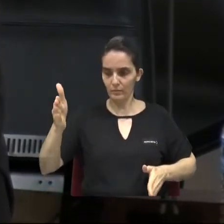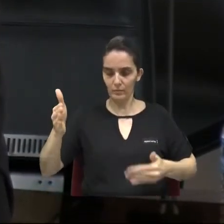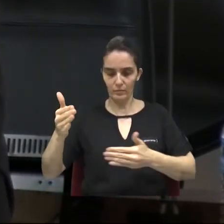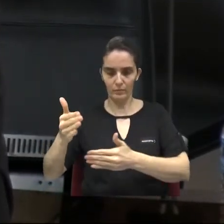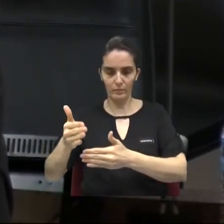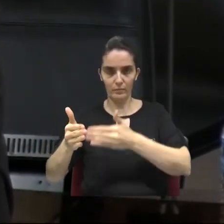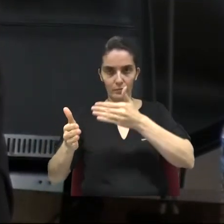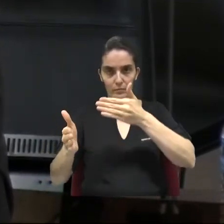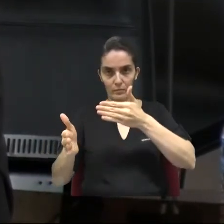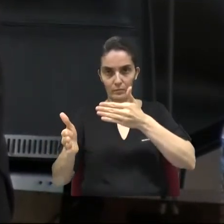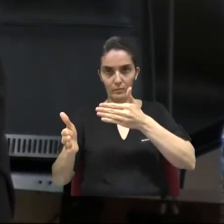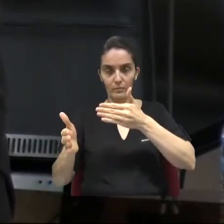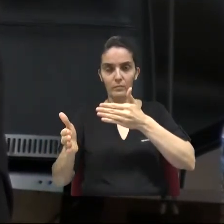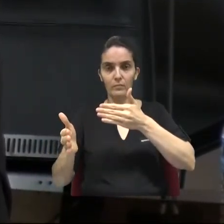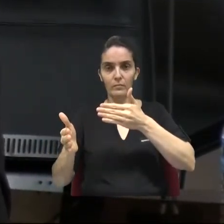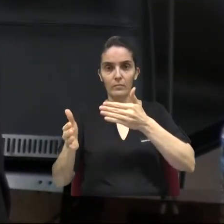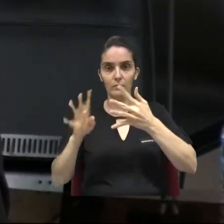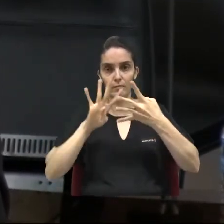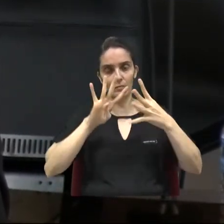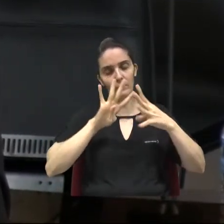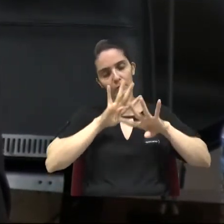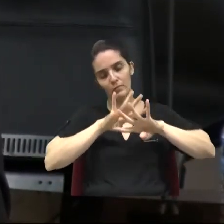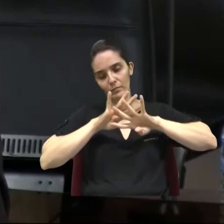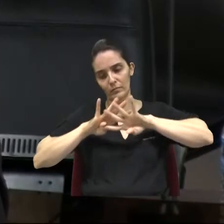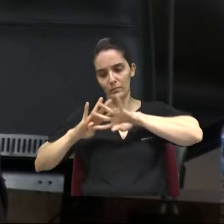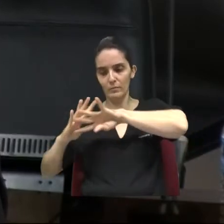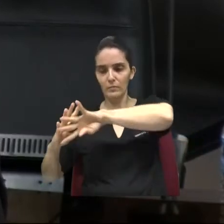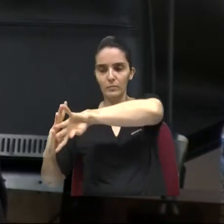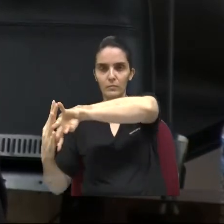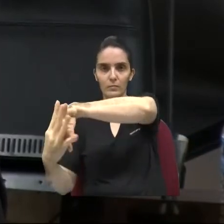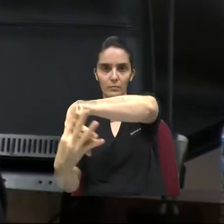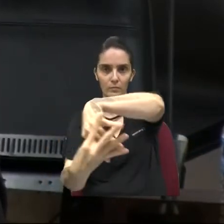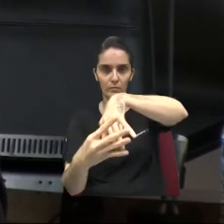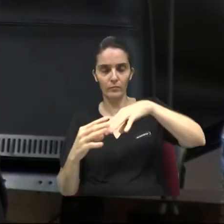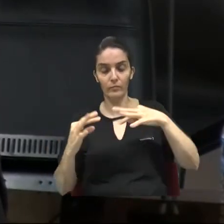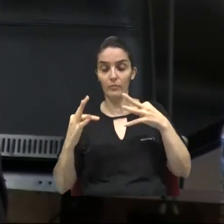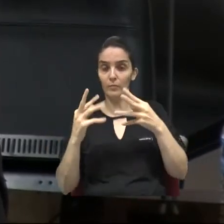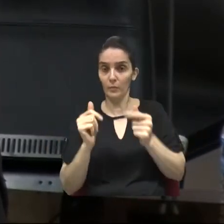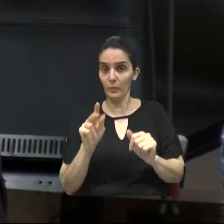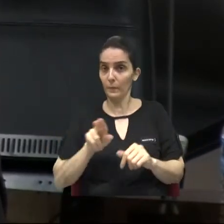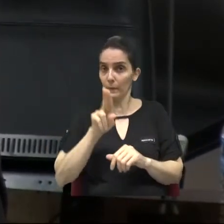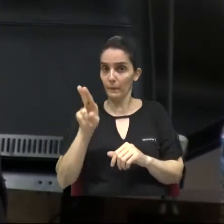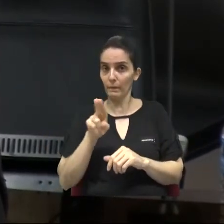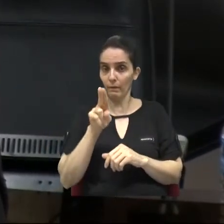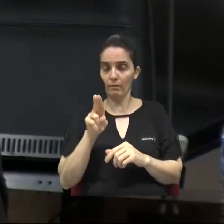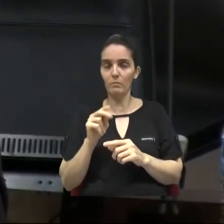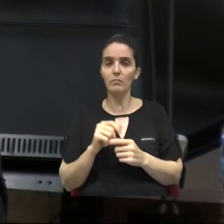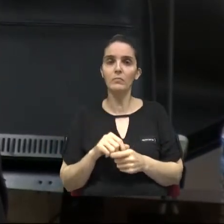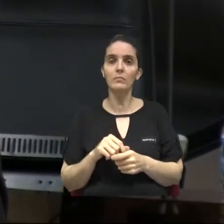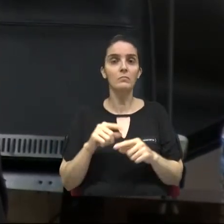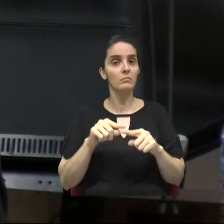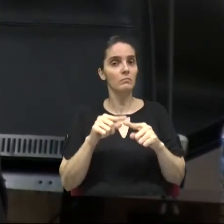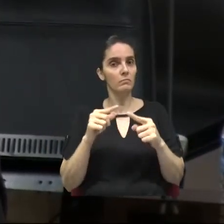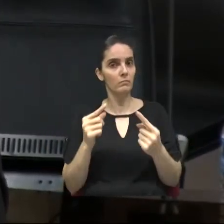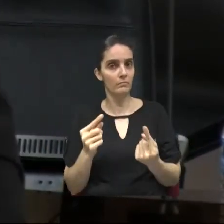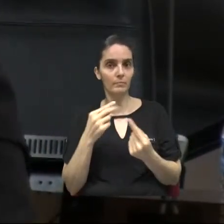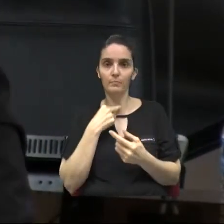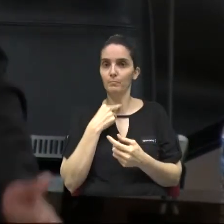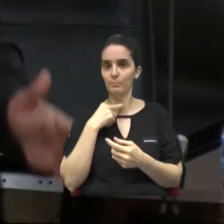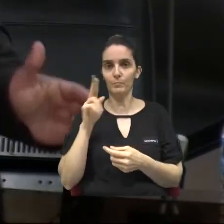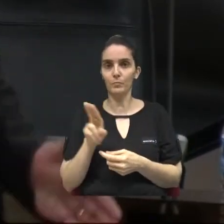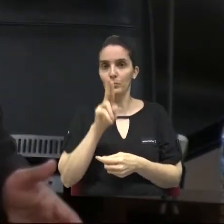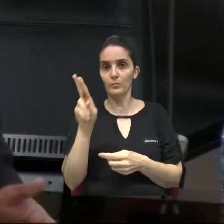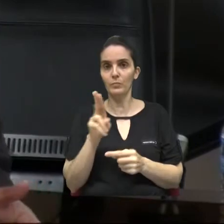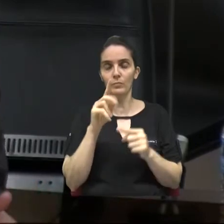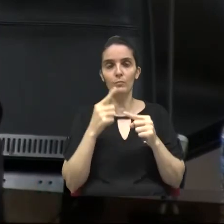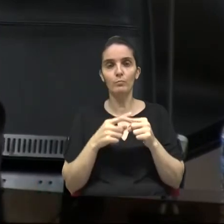colocado grades. O pessoal utilizava aquele espaço, mas também não poderia ser utilizado porque estava no meio